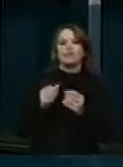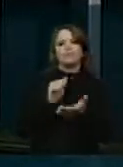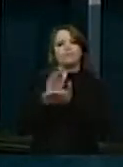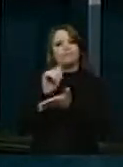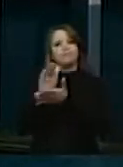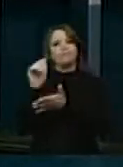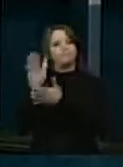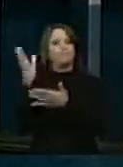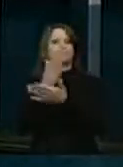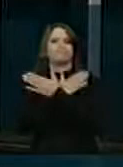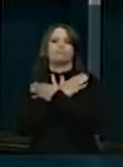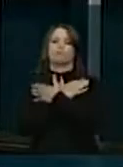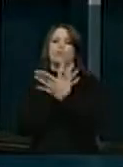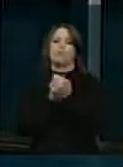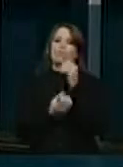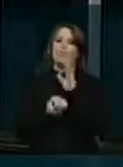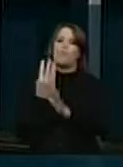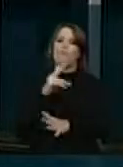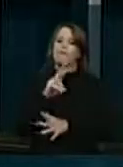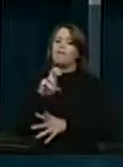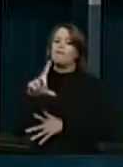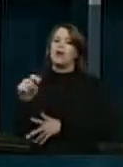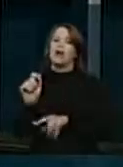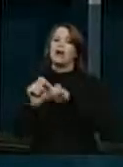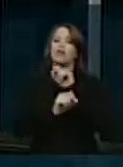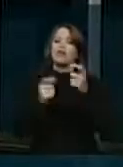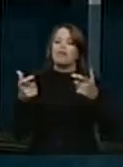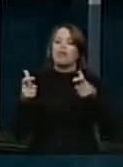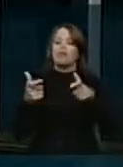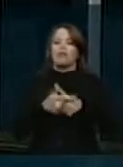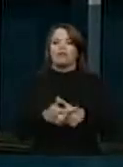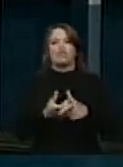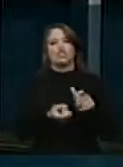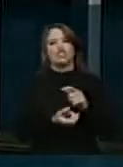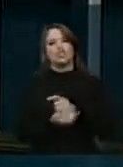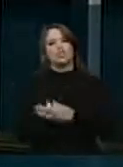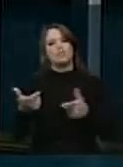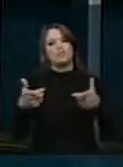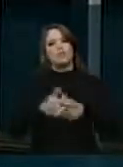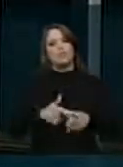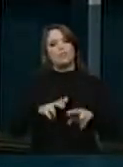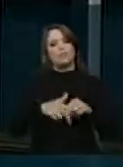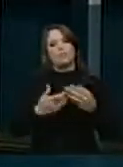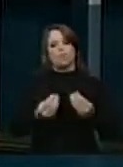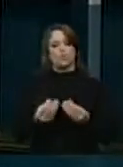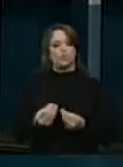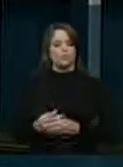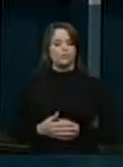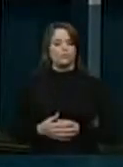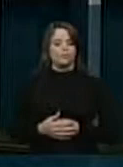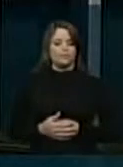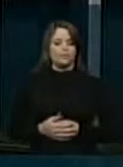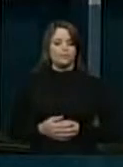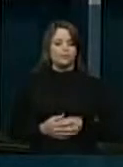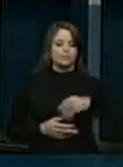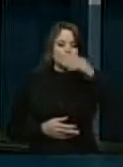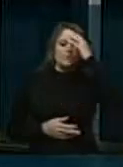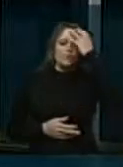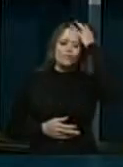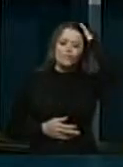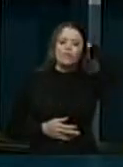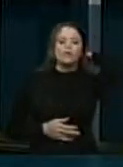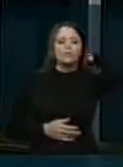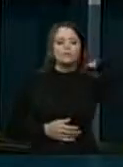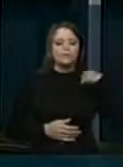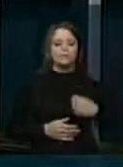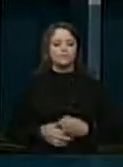a uma criação de vagas em menor proporção, em menor número, e é por isso